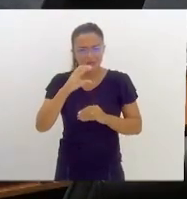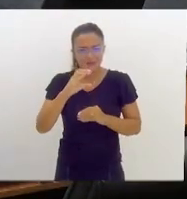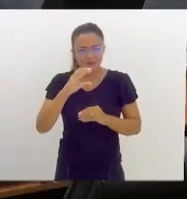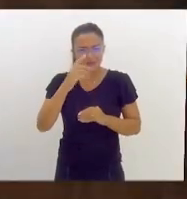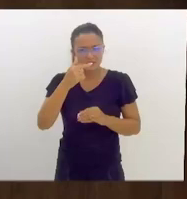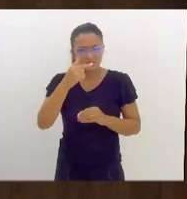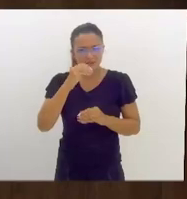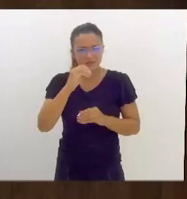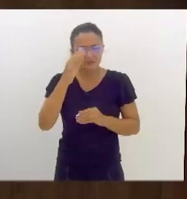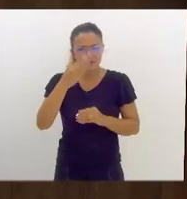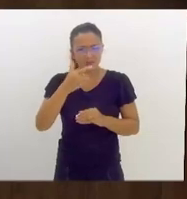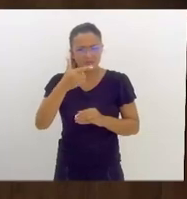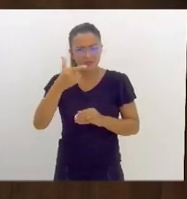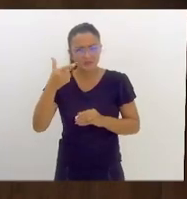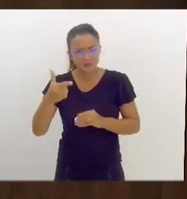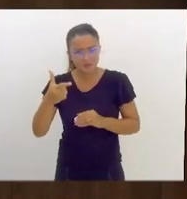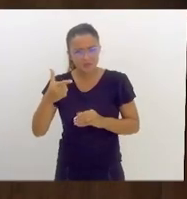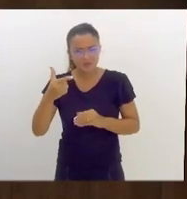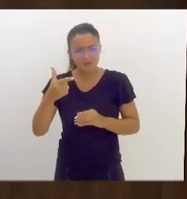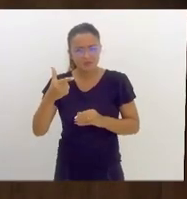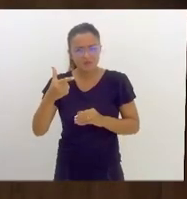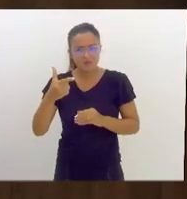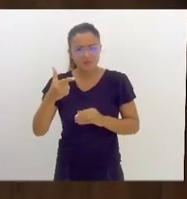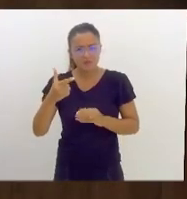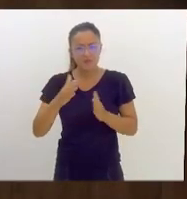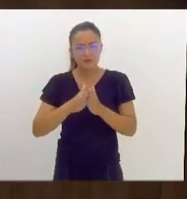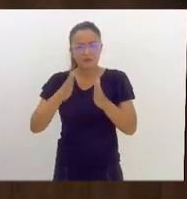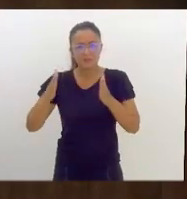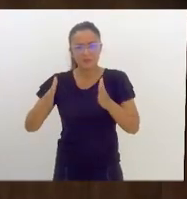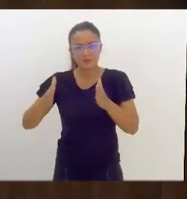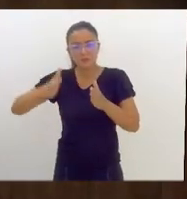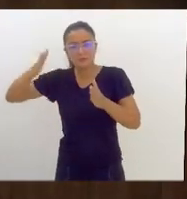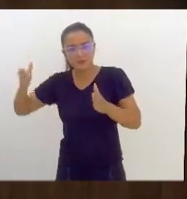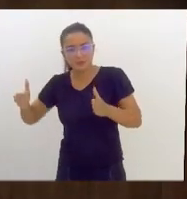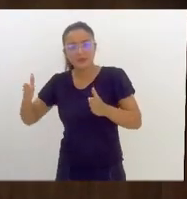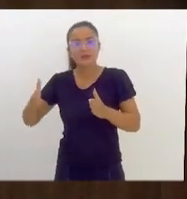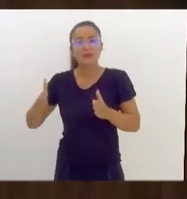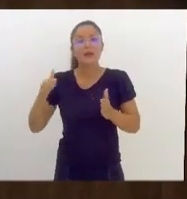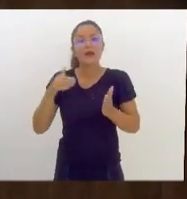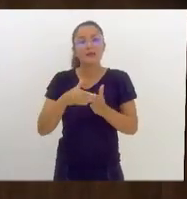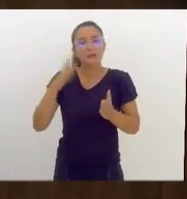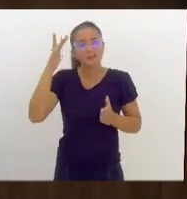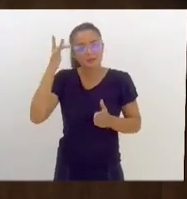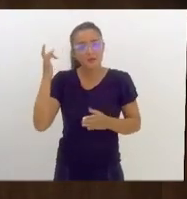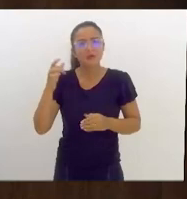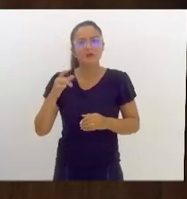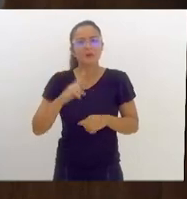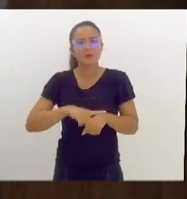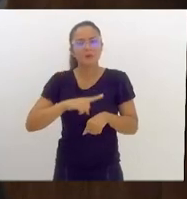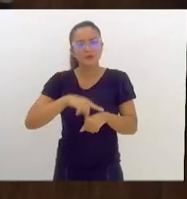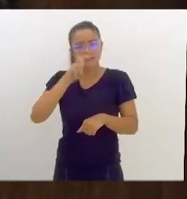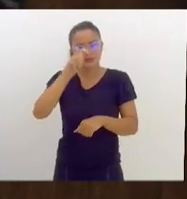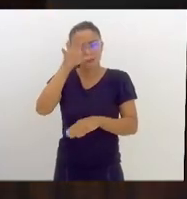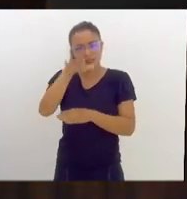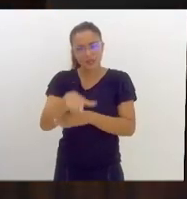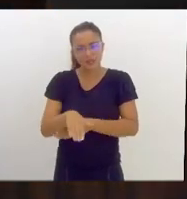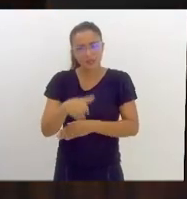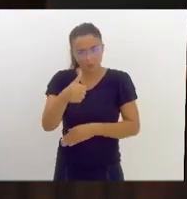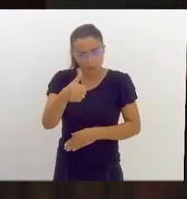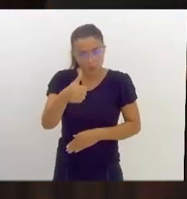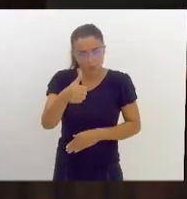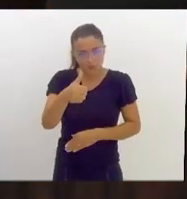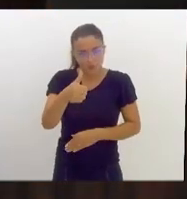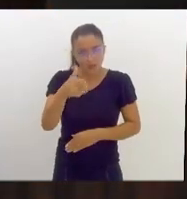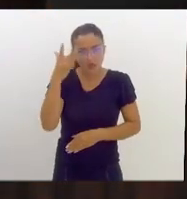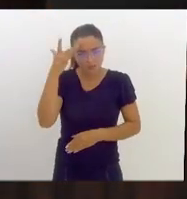7022, houve a extensão do prazo de emendas para até amanhã, 17 horas. Só para lembrar que... Isso. Vale lembrar,